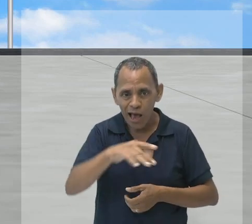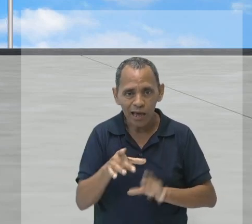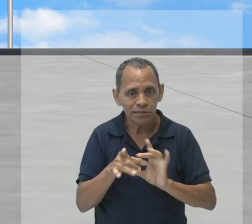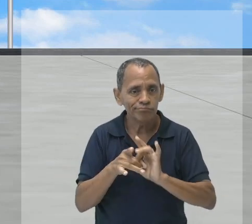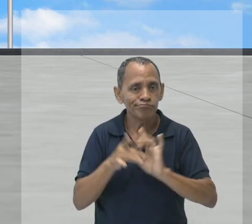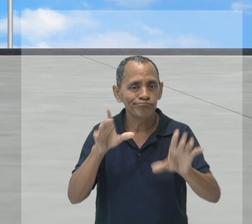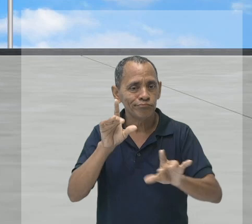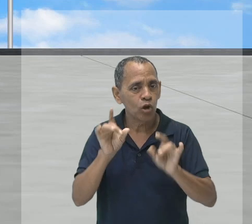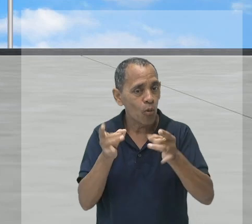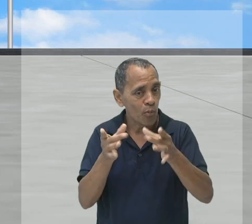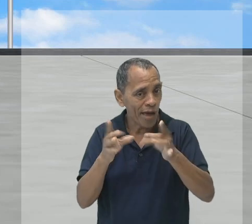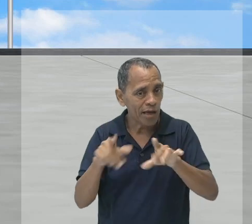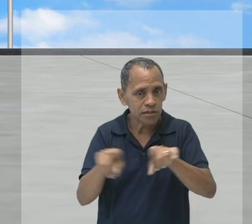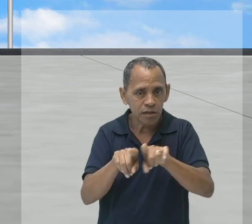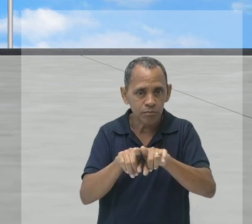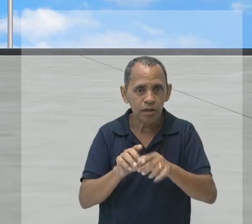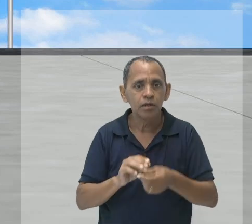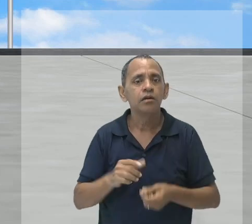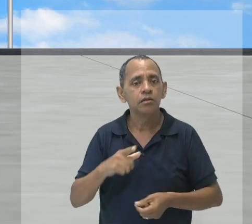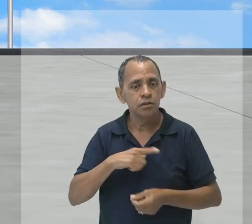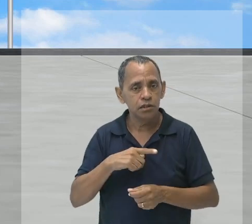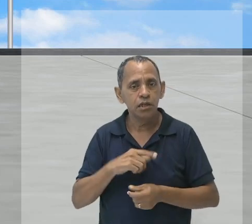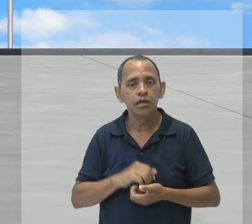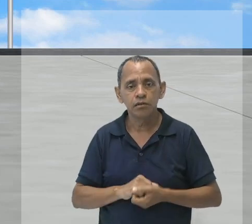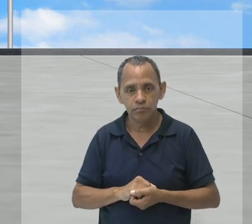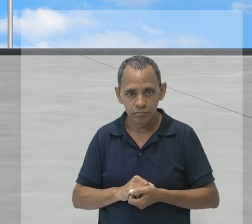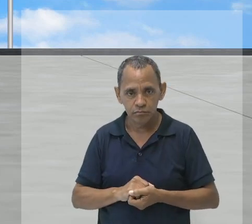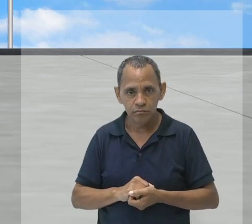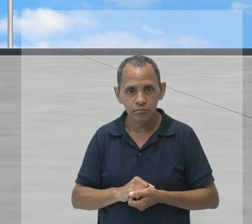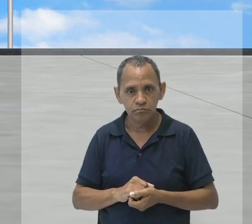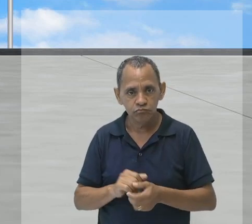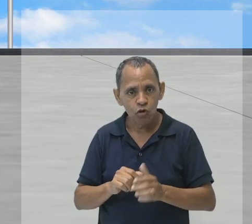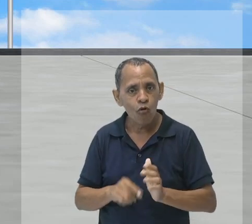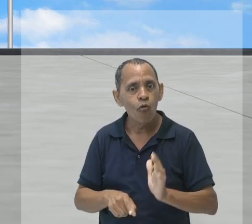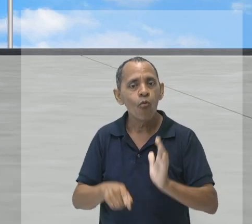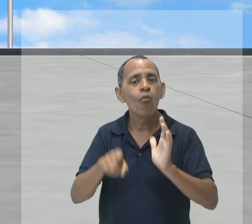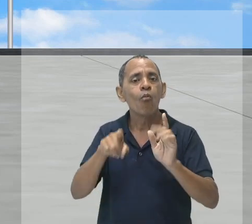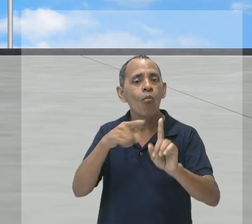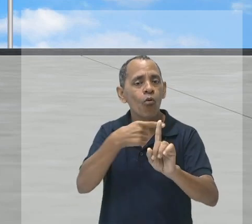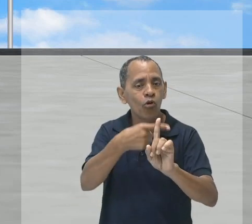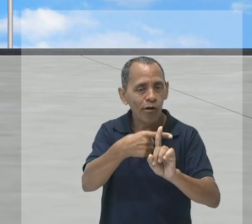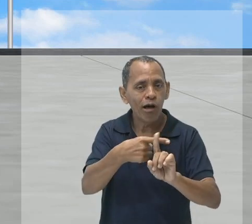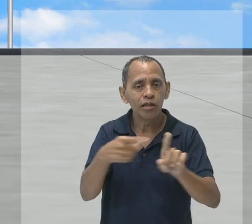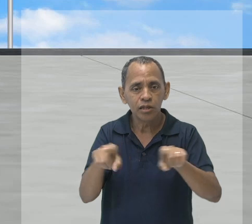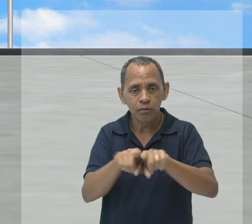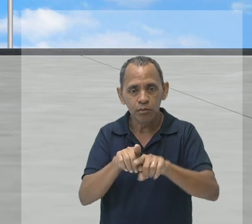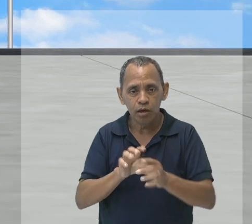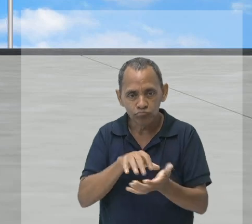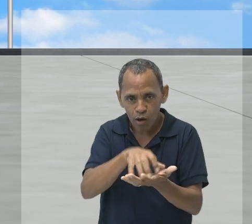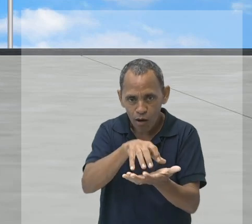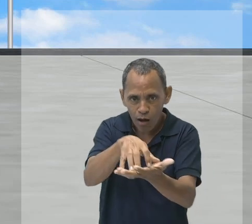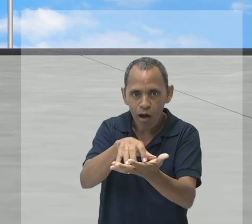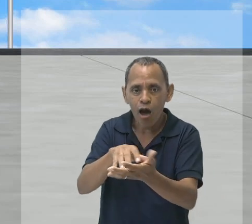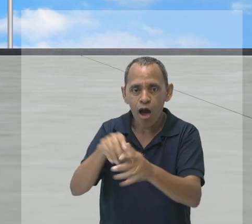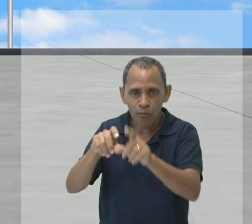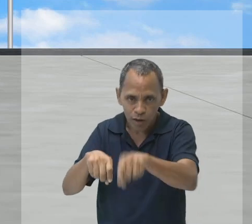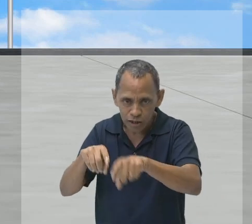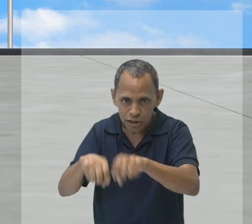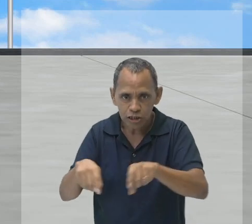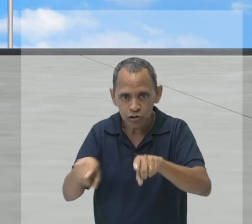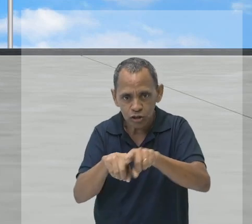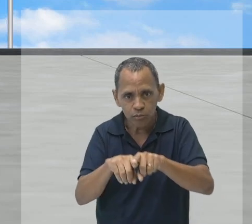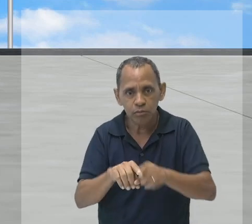falei para vocês, tem vantagens para o Brasil, por exemplo, exportar mais produtos agrícolas, pecuaristas também,